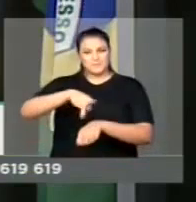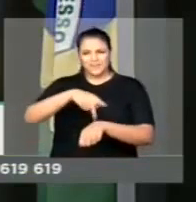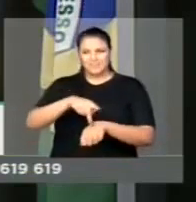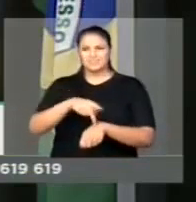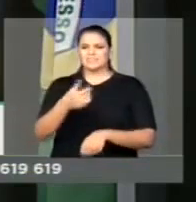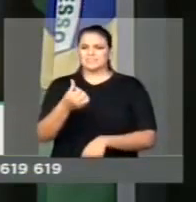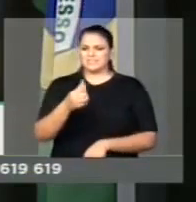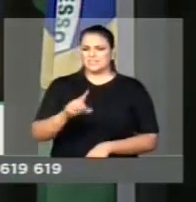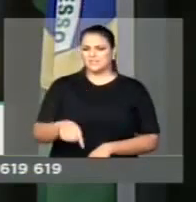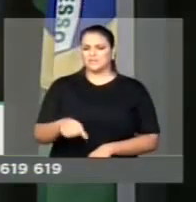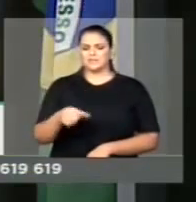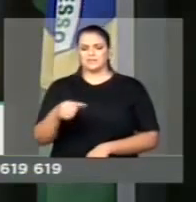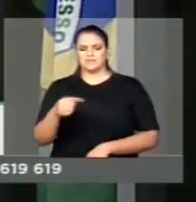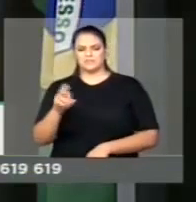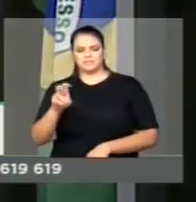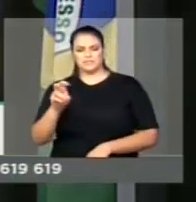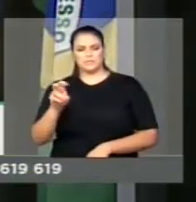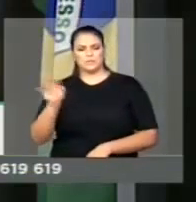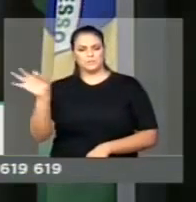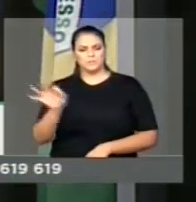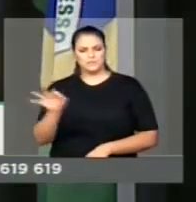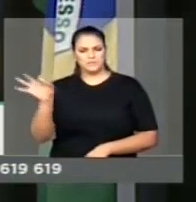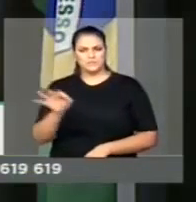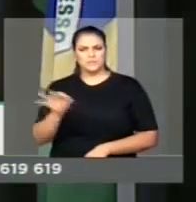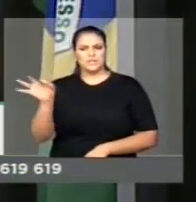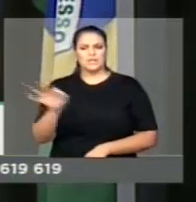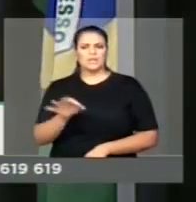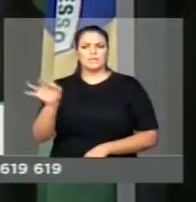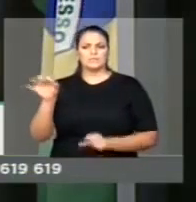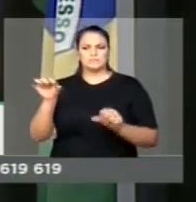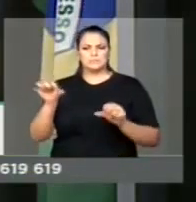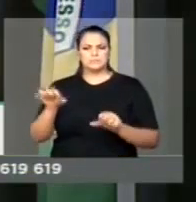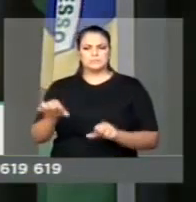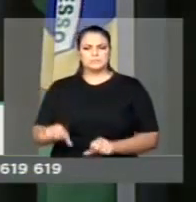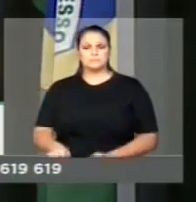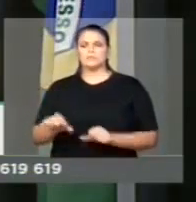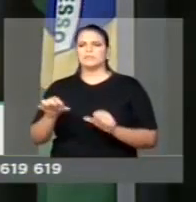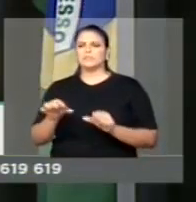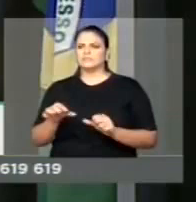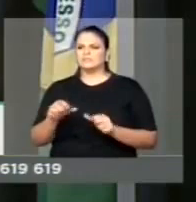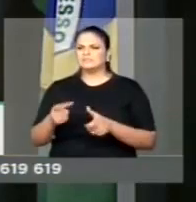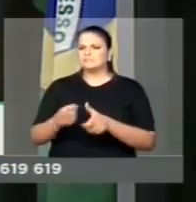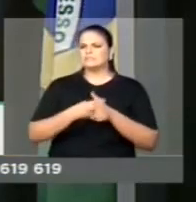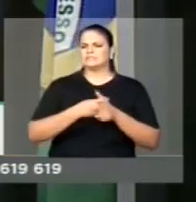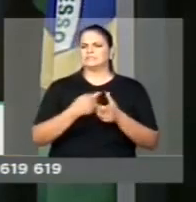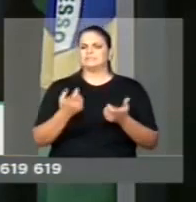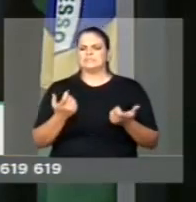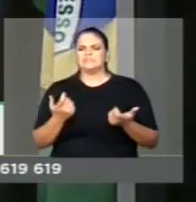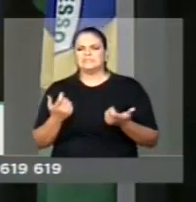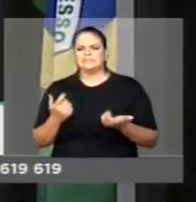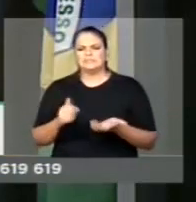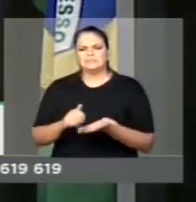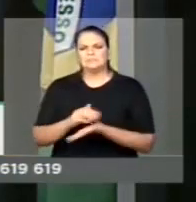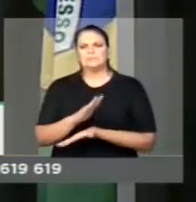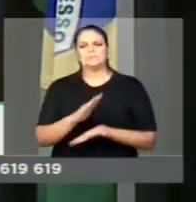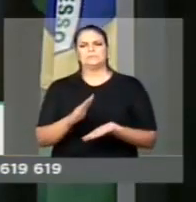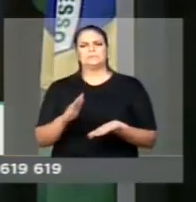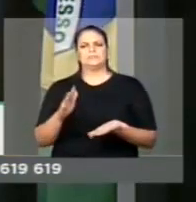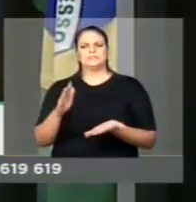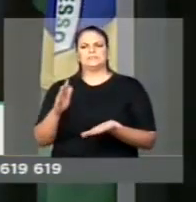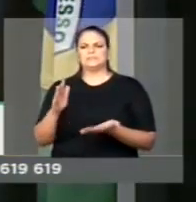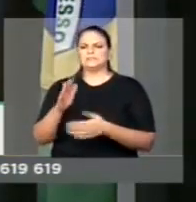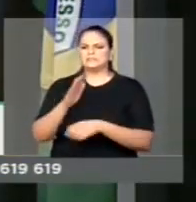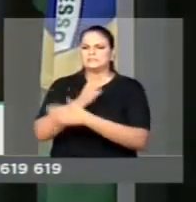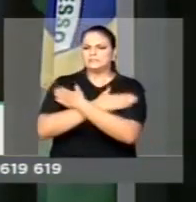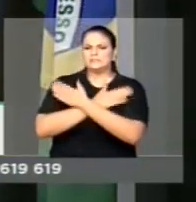biênio 2015-16, pressionando a inadimplência, o endividamento e o desemprego. É o pior resultado